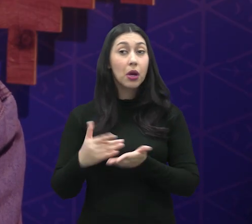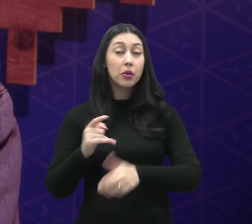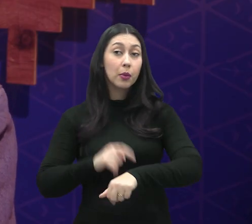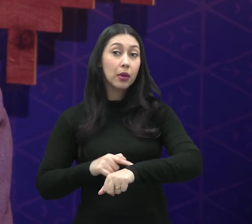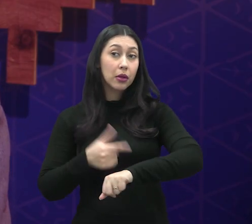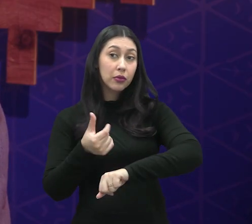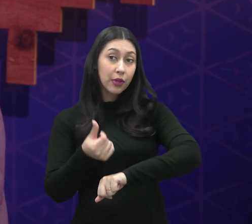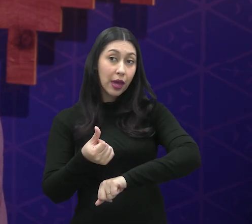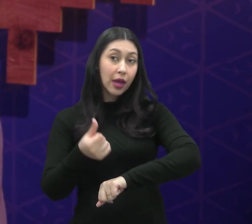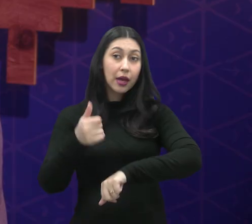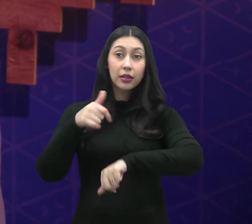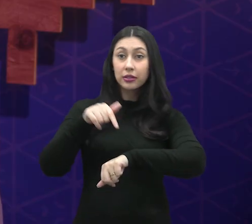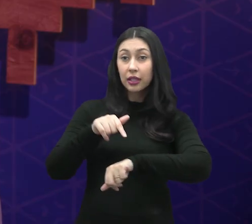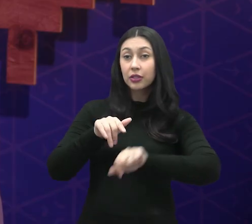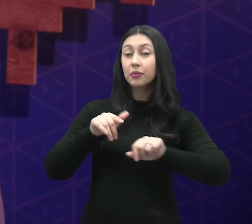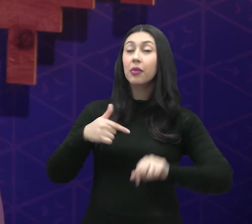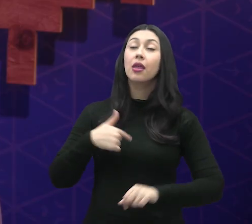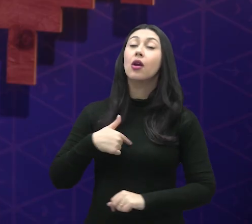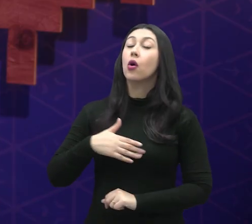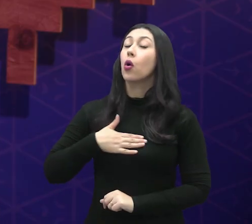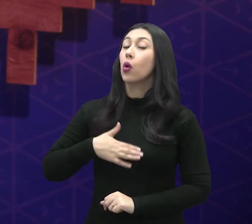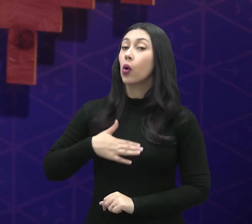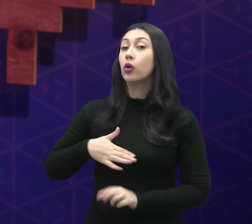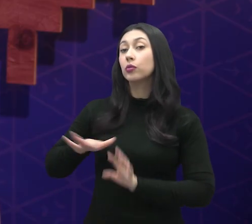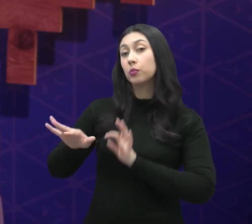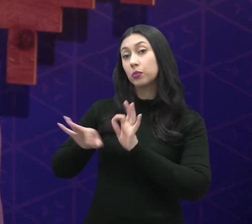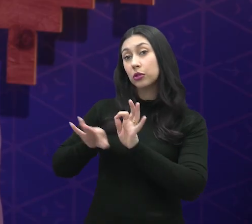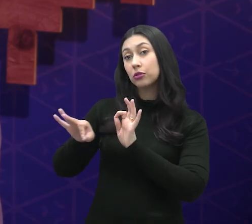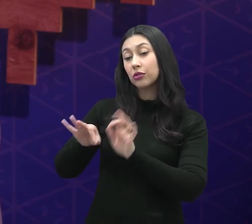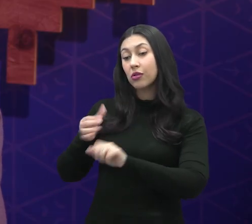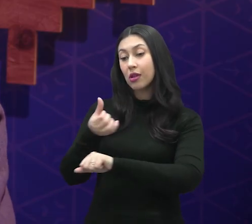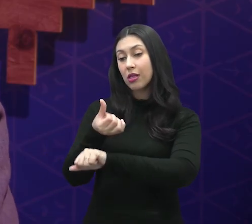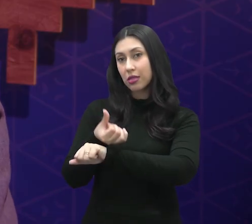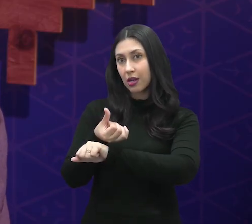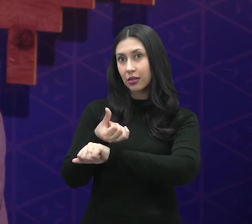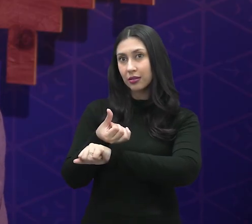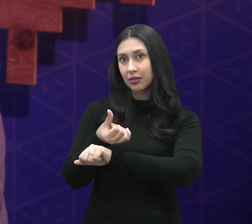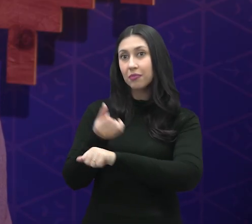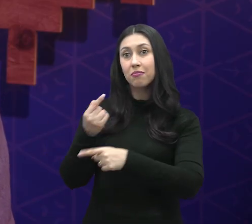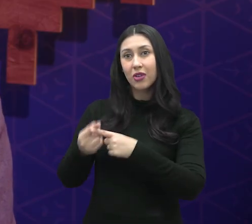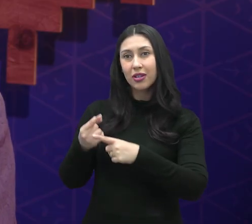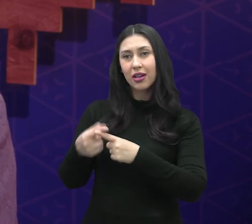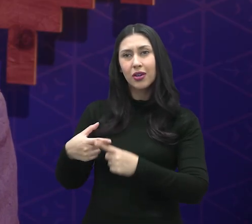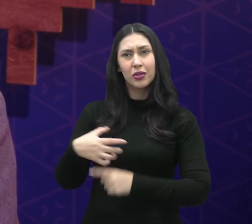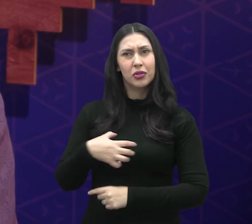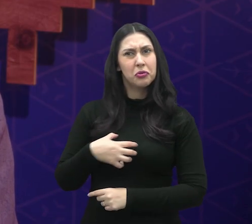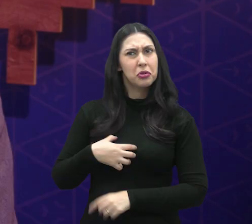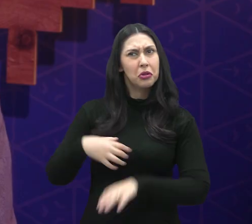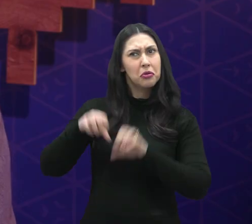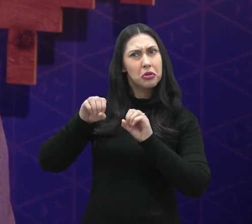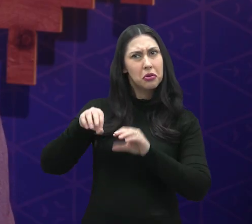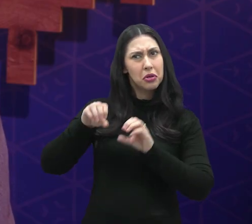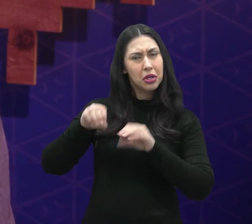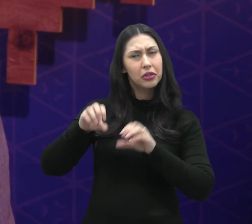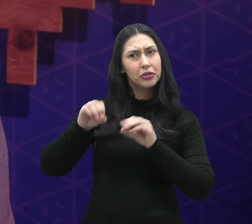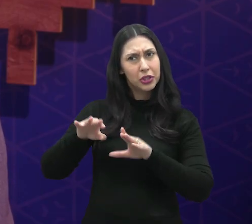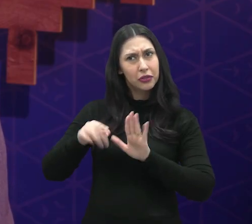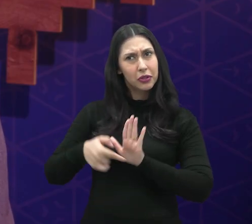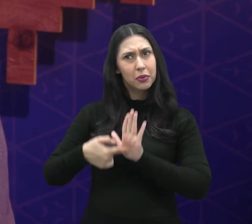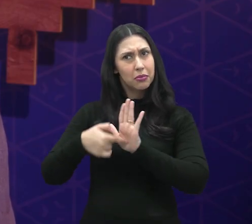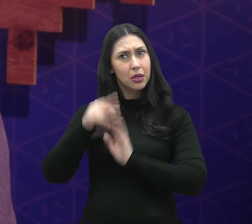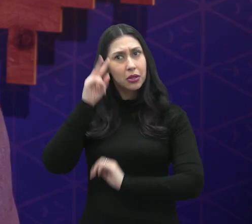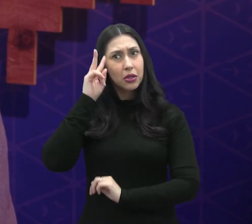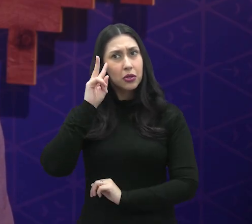pra 7. Eu gosto muito das produções das novelas das 6, elas têm um caráter muito educativo, muito histórico,